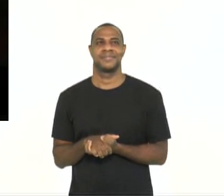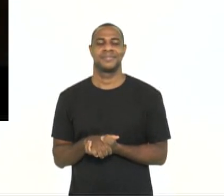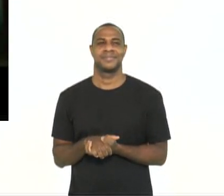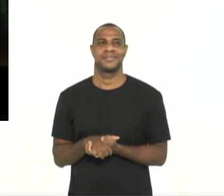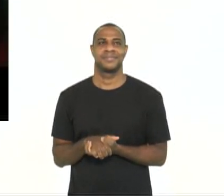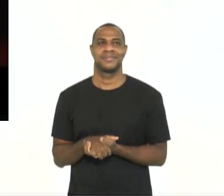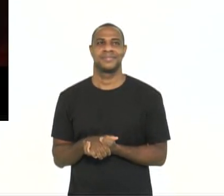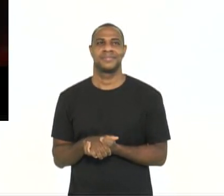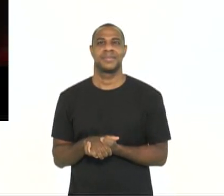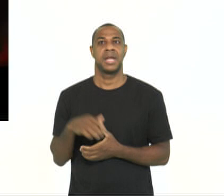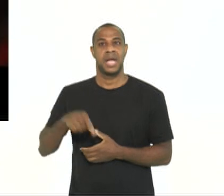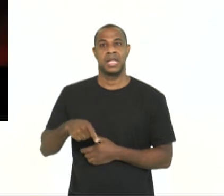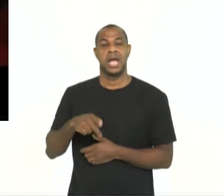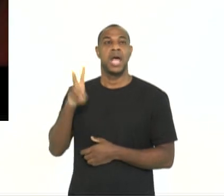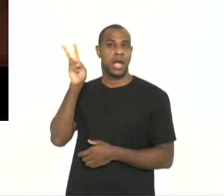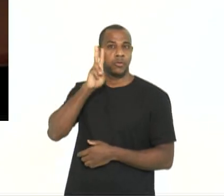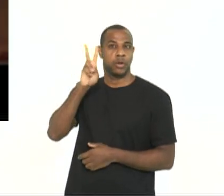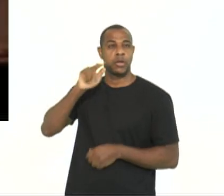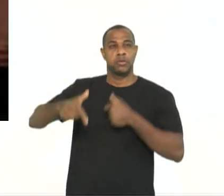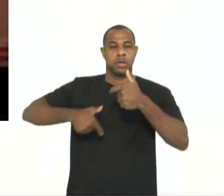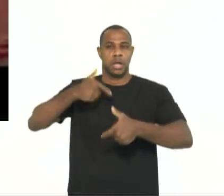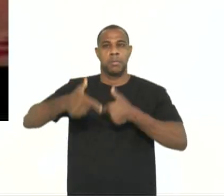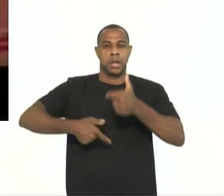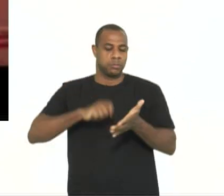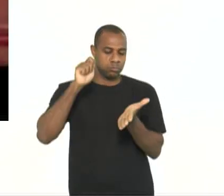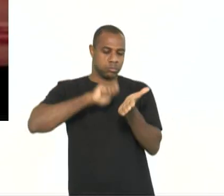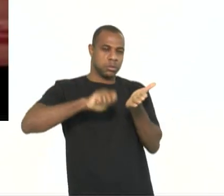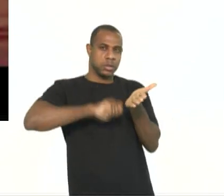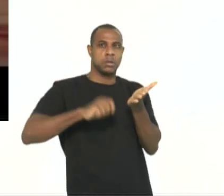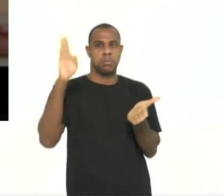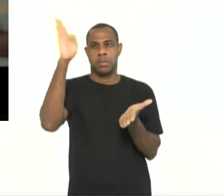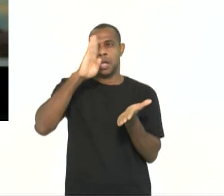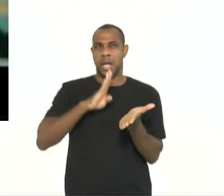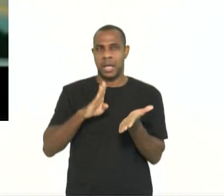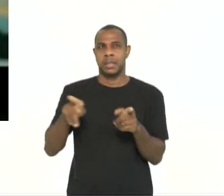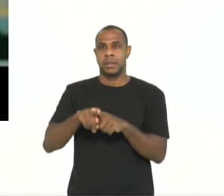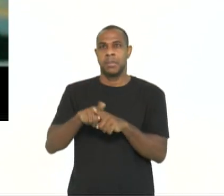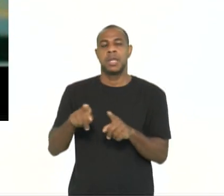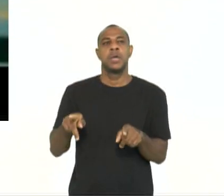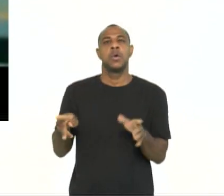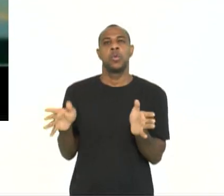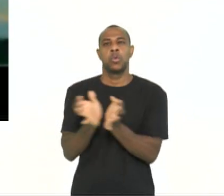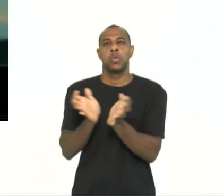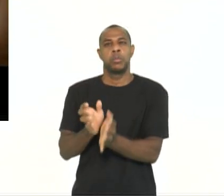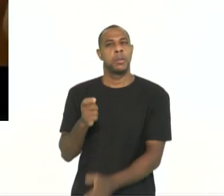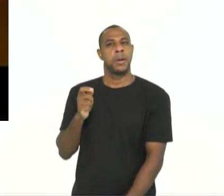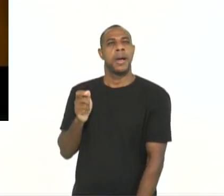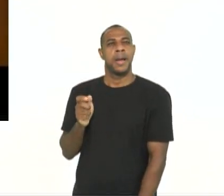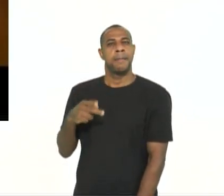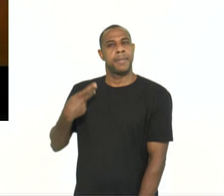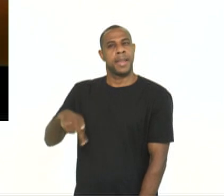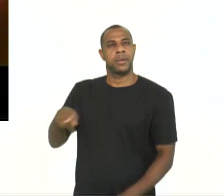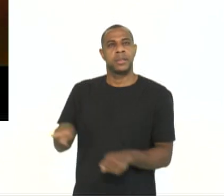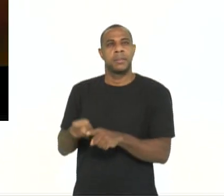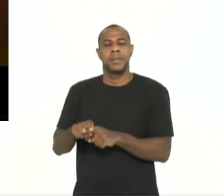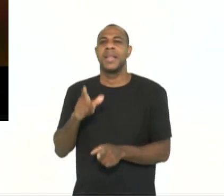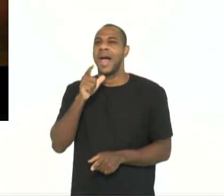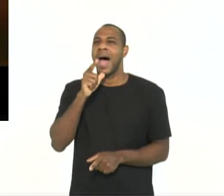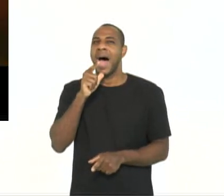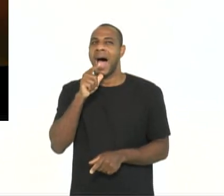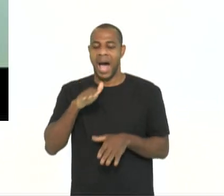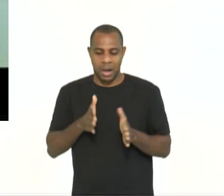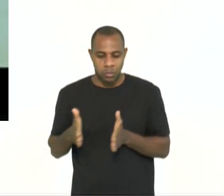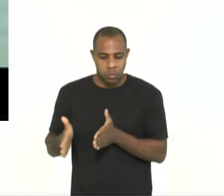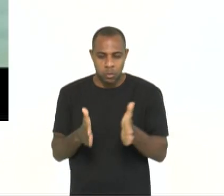Esta é a história de uma obra escrita por brasileiros e paraguaios nas águas do Rio